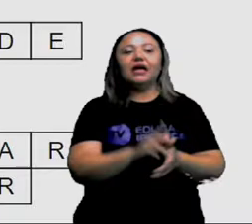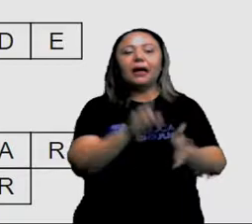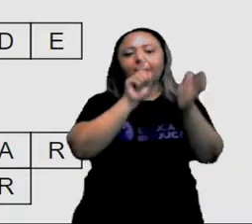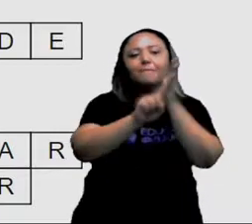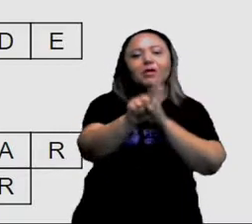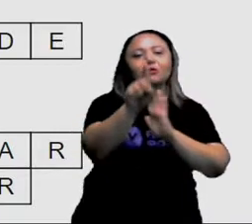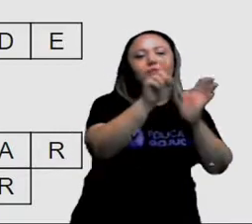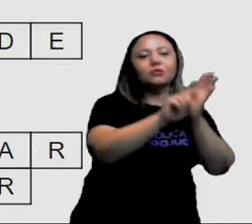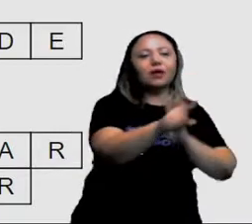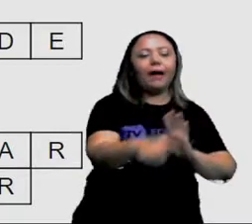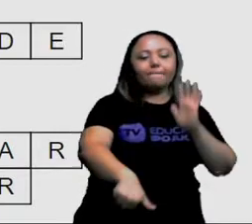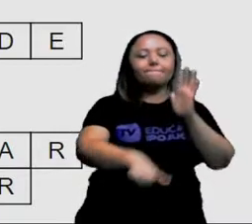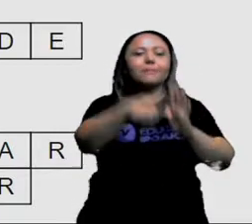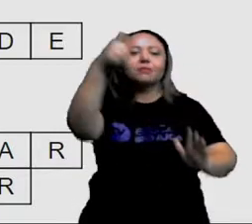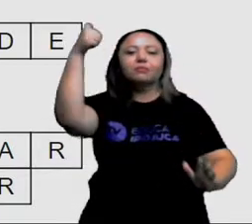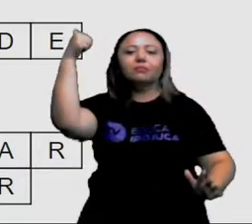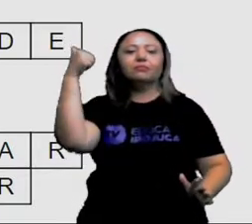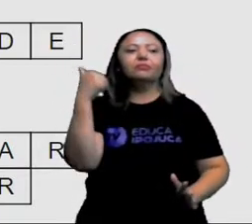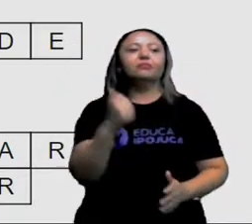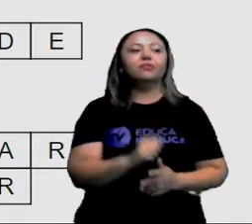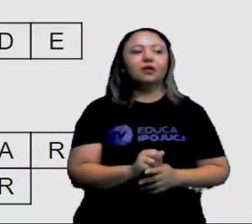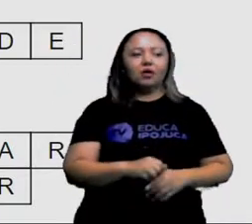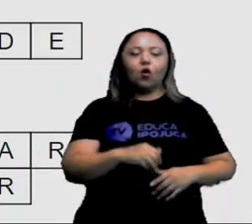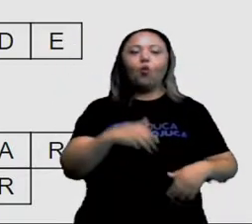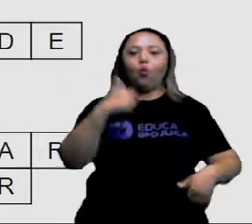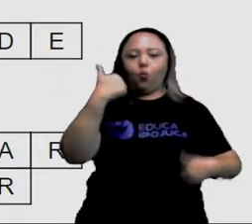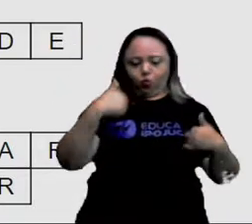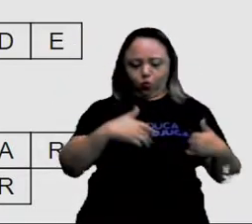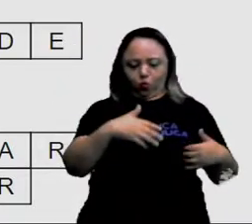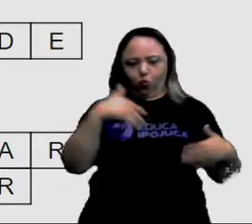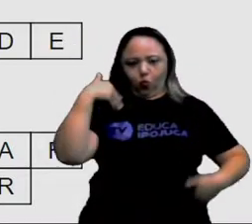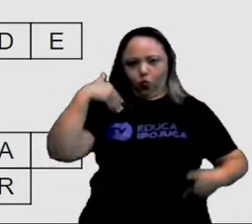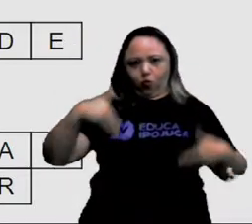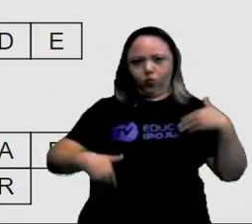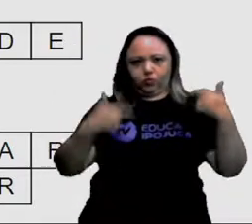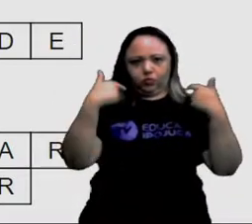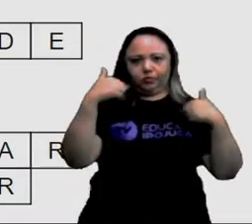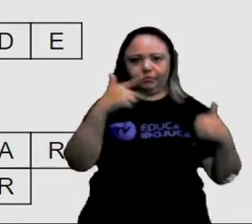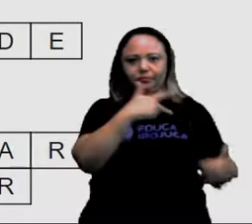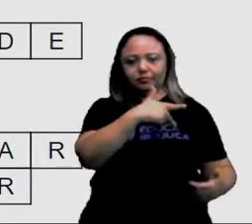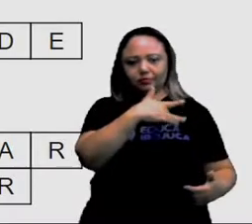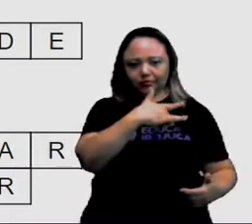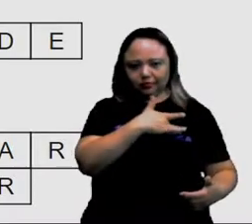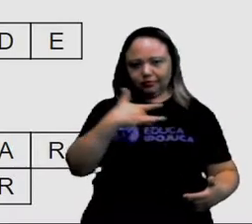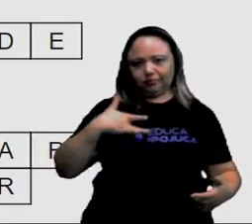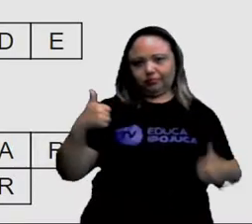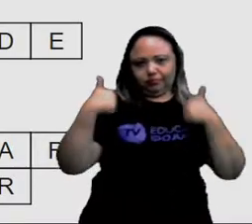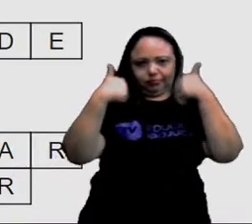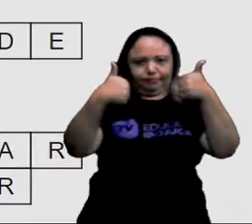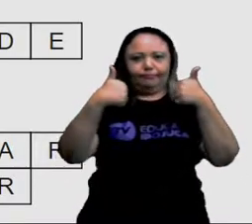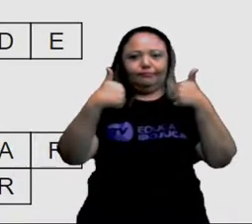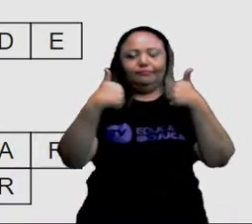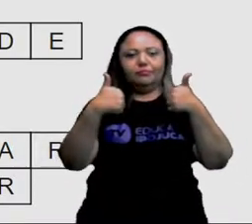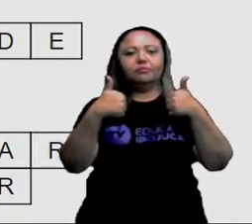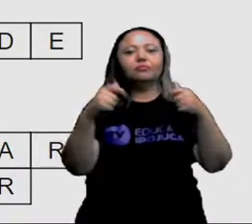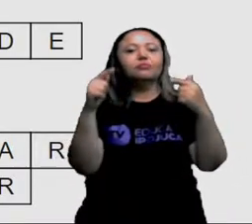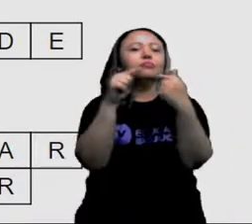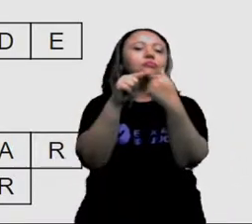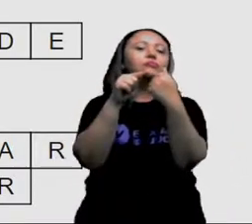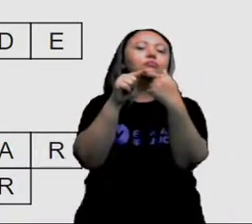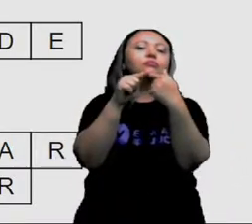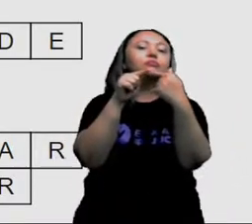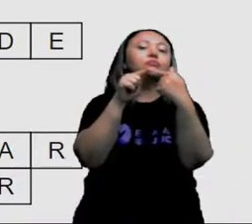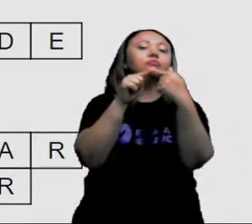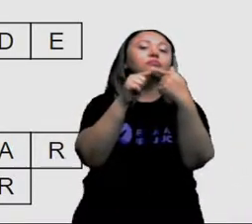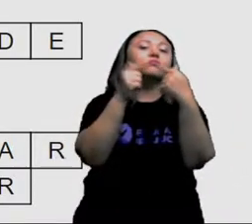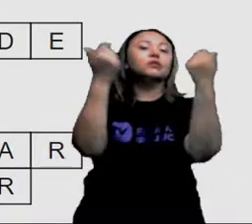essas perguntas. Primeira pergunta, manter o corpo saudável com qualidade de vida. Está relacionado a que tipo de ginástica,